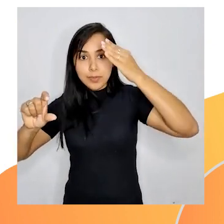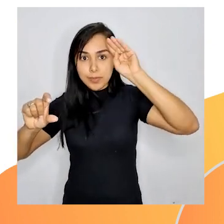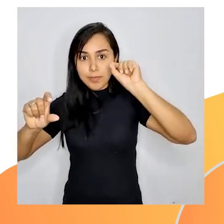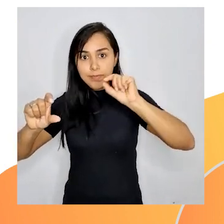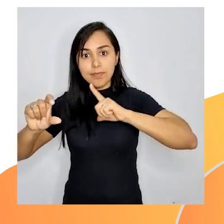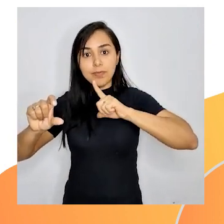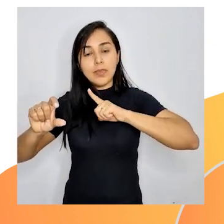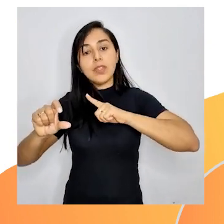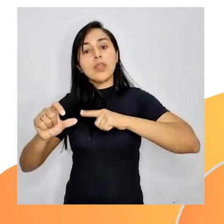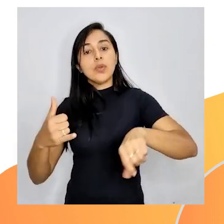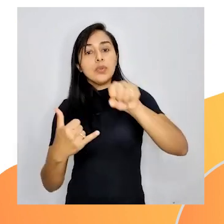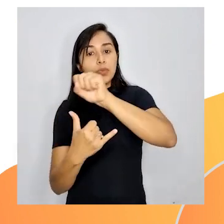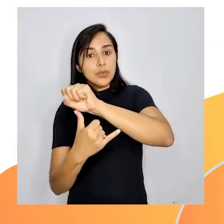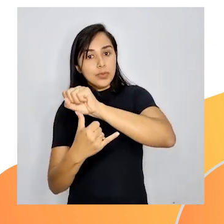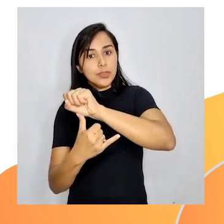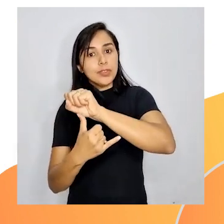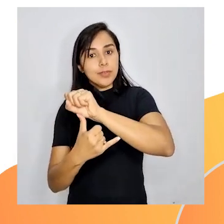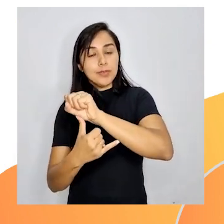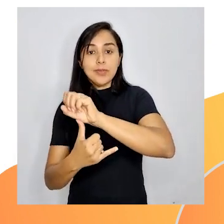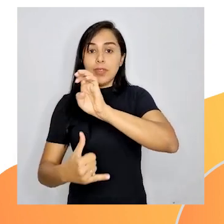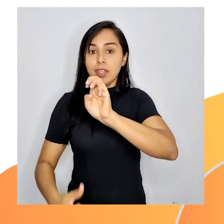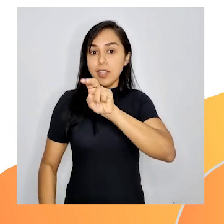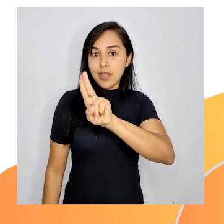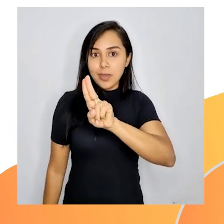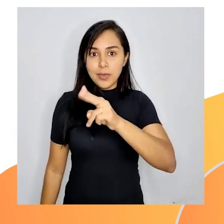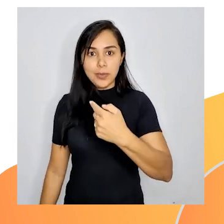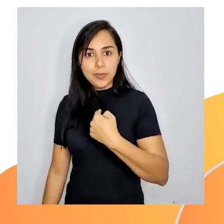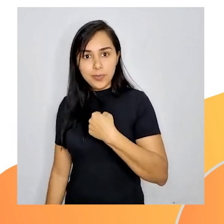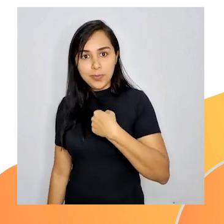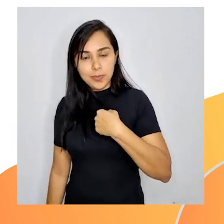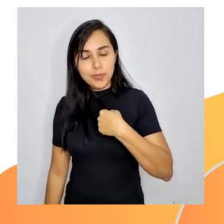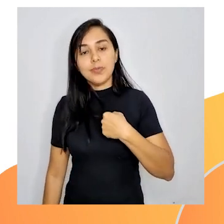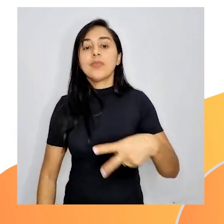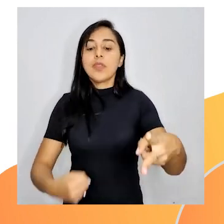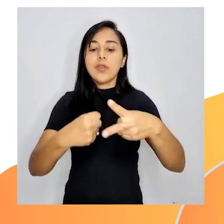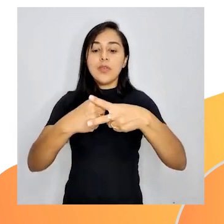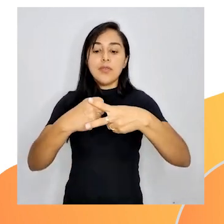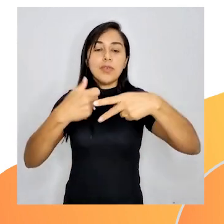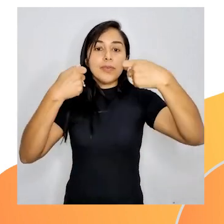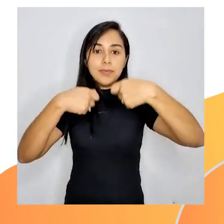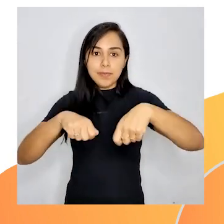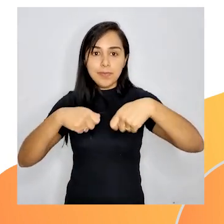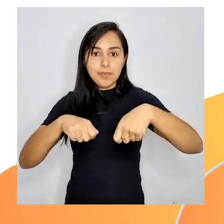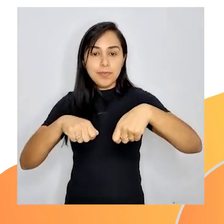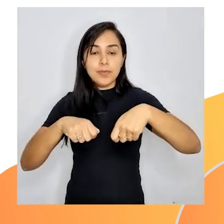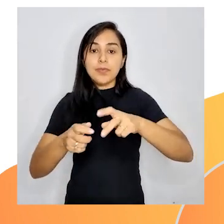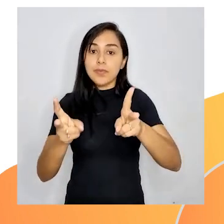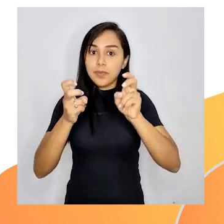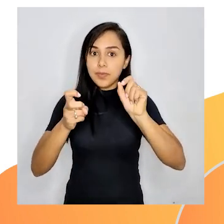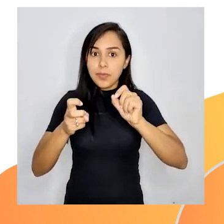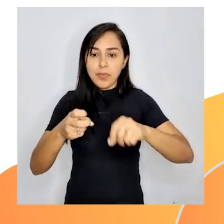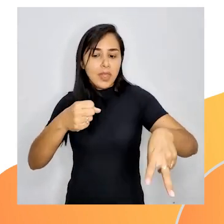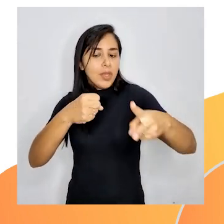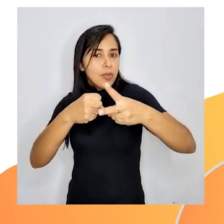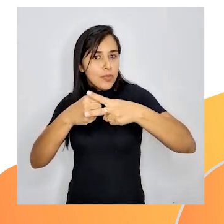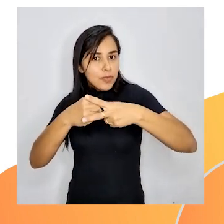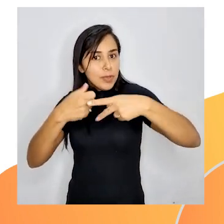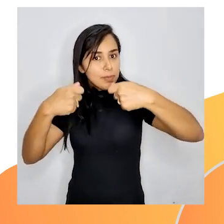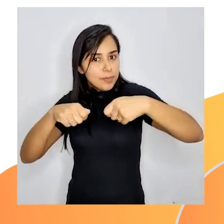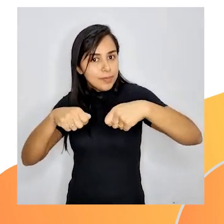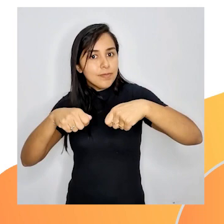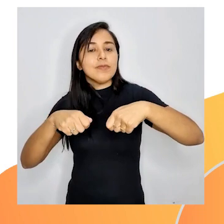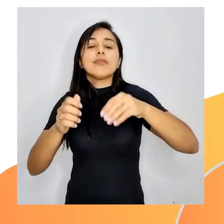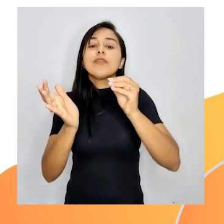oração principal nós temos o sujeito eu e temos o verbo preciso. O verbo preciso, ele necessita